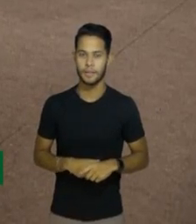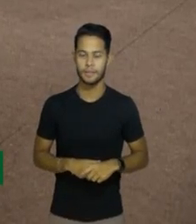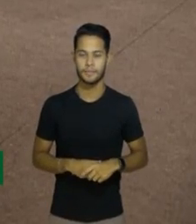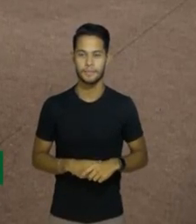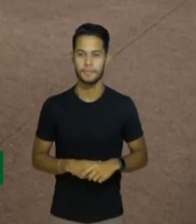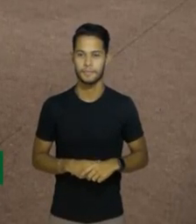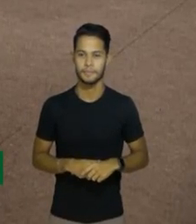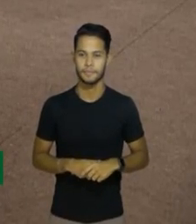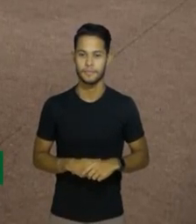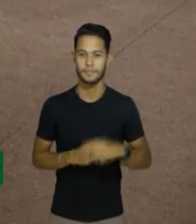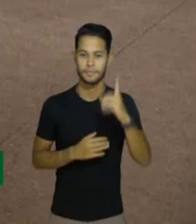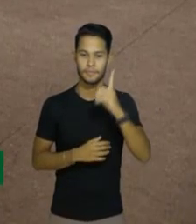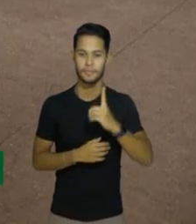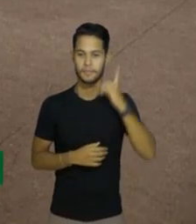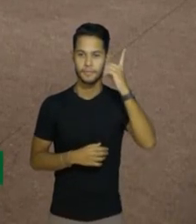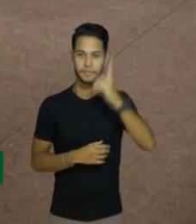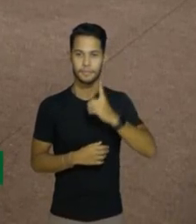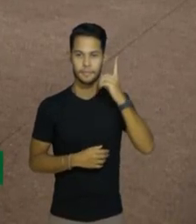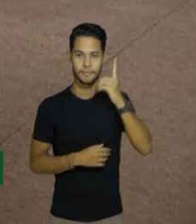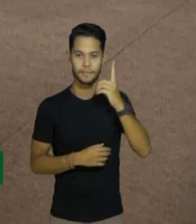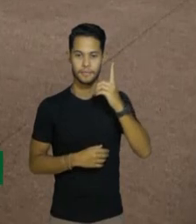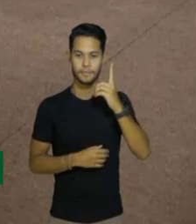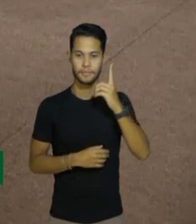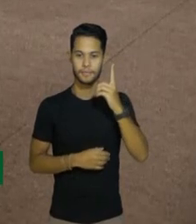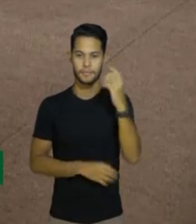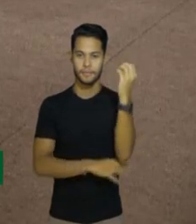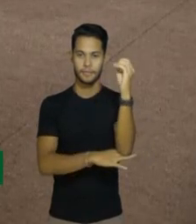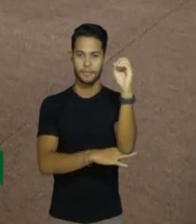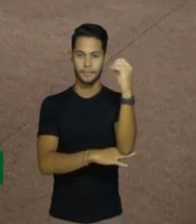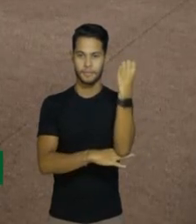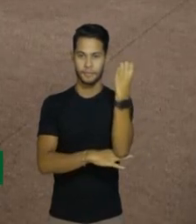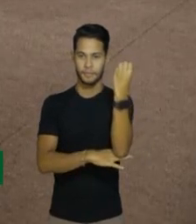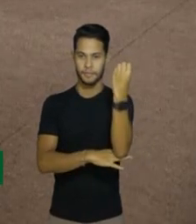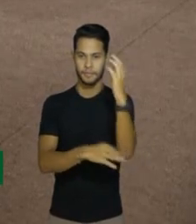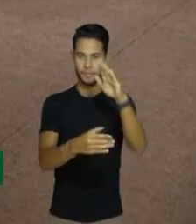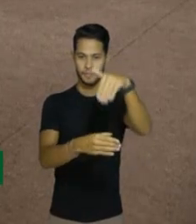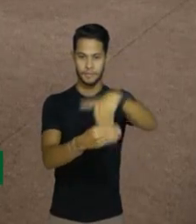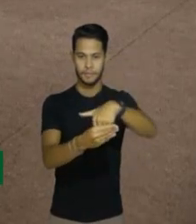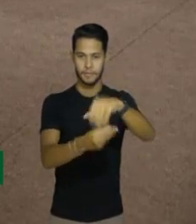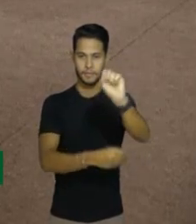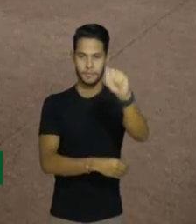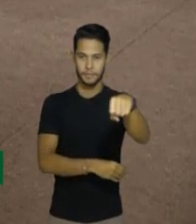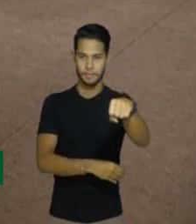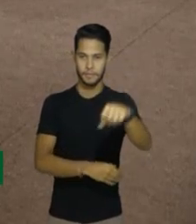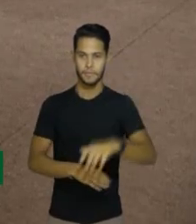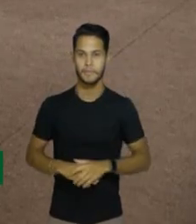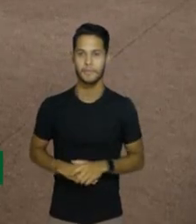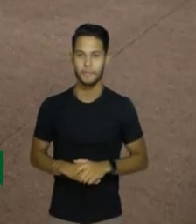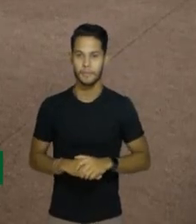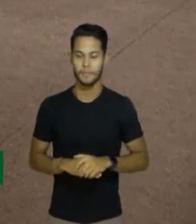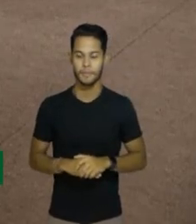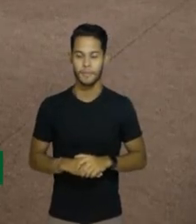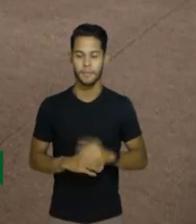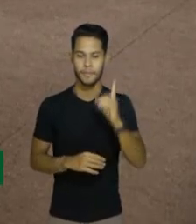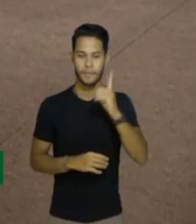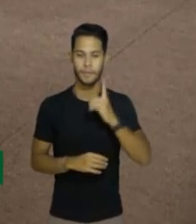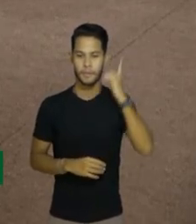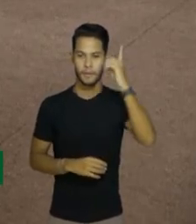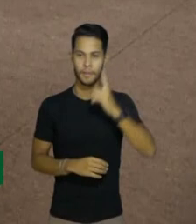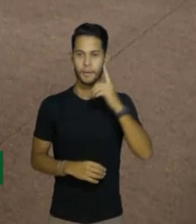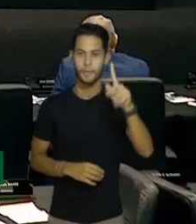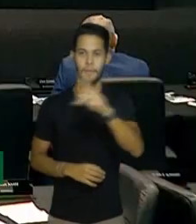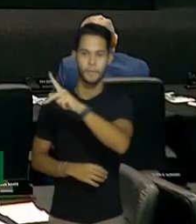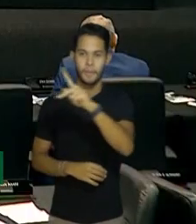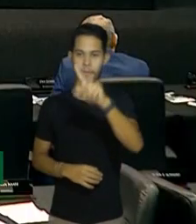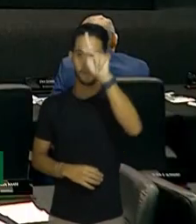Como vota deputado Oscar Gutz? Deputado Oscar Gutz vota sim. Como vota deputado Padre Pedro Baldeceira? Deputado